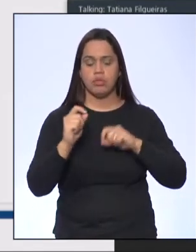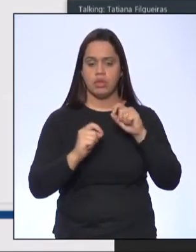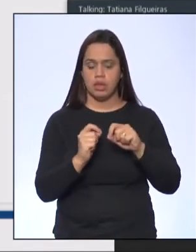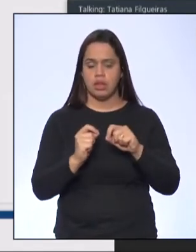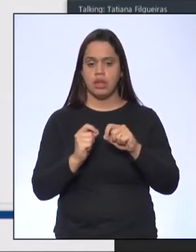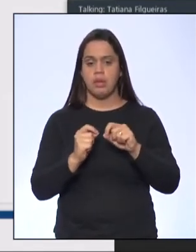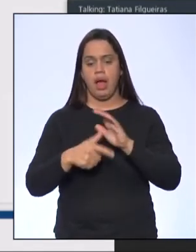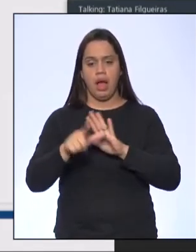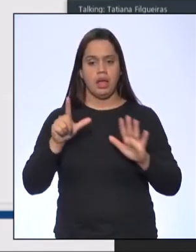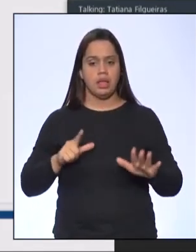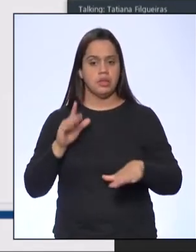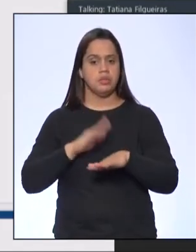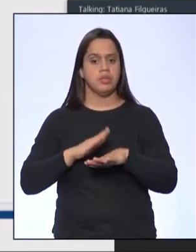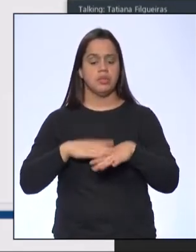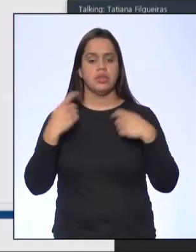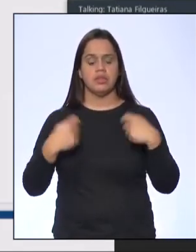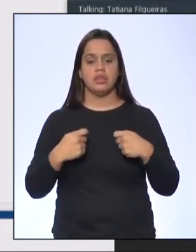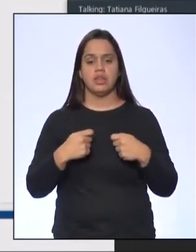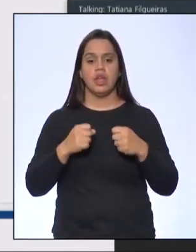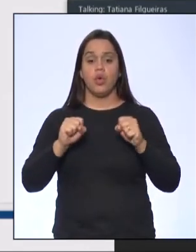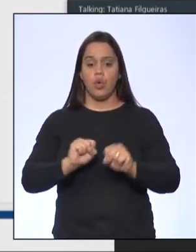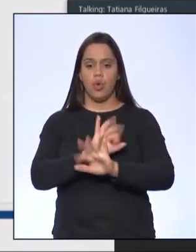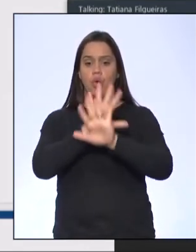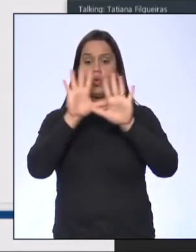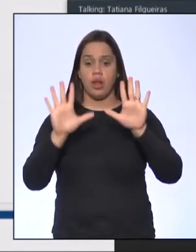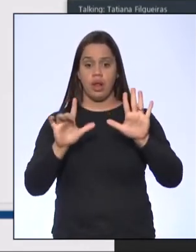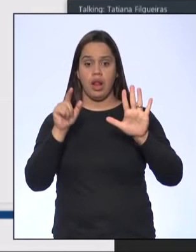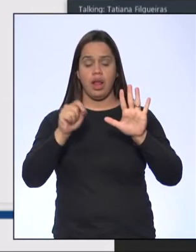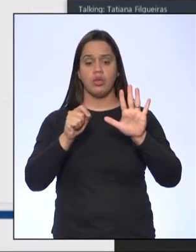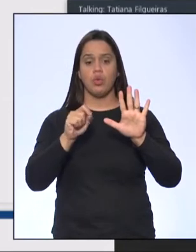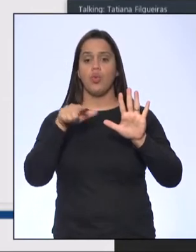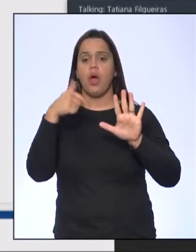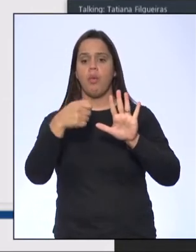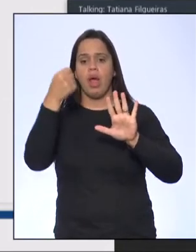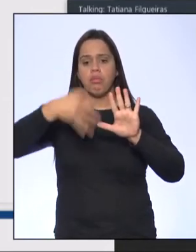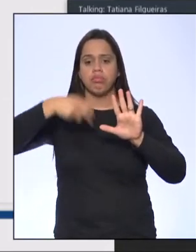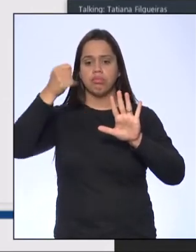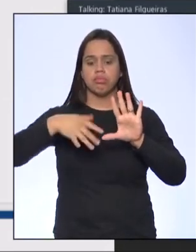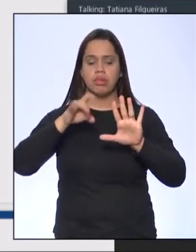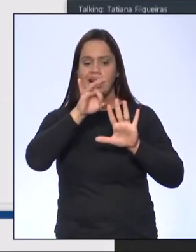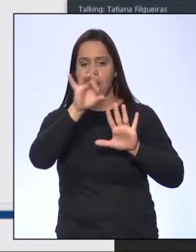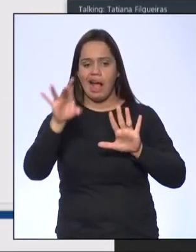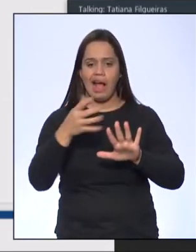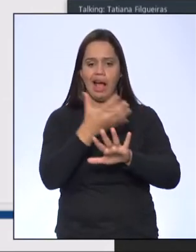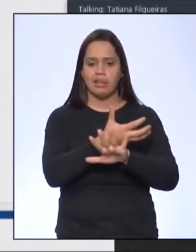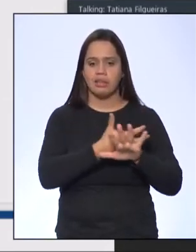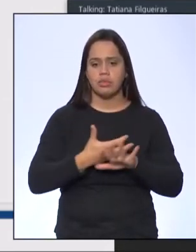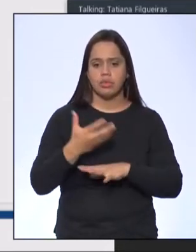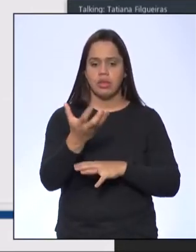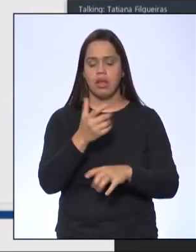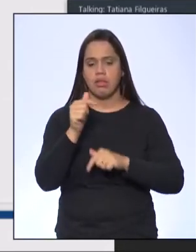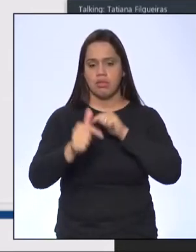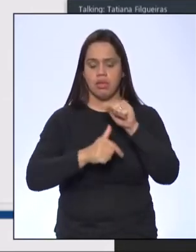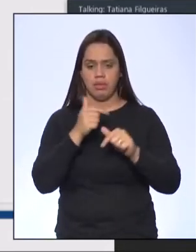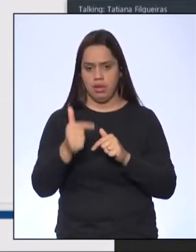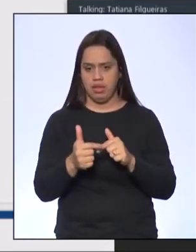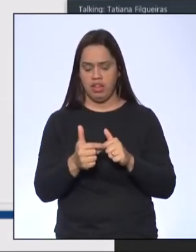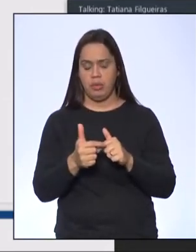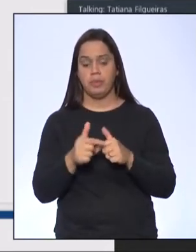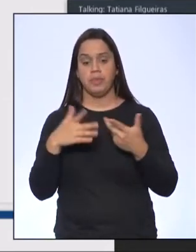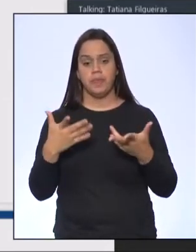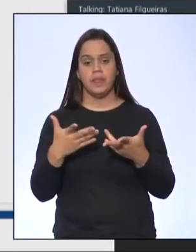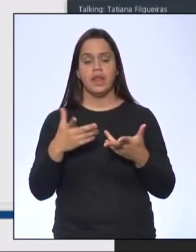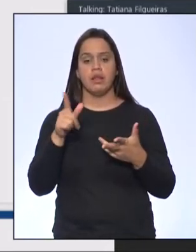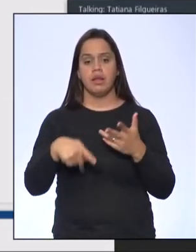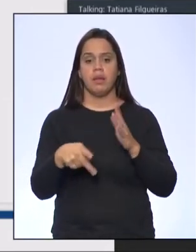multidisciplinar, você precisa saber explicitamente qual descritor de cada disciplina você quer trabalhar. Então, essa lógica